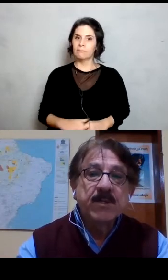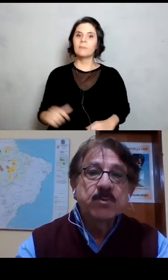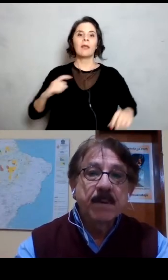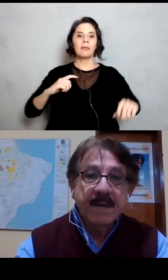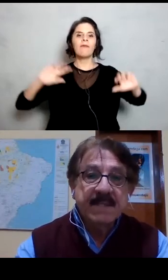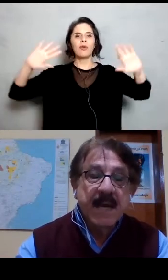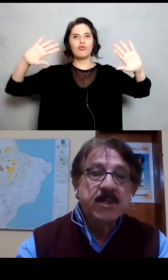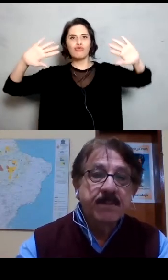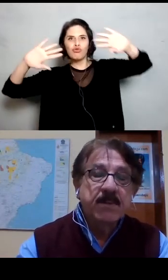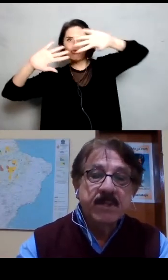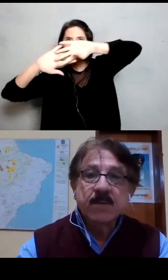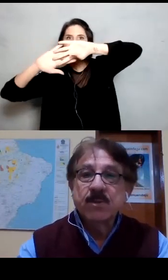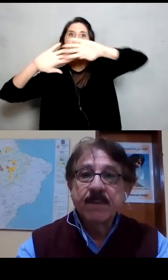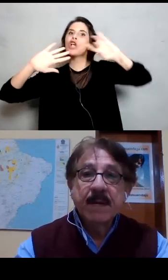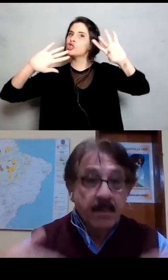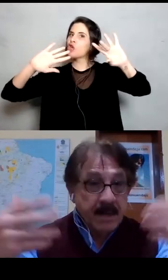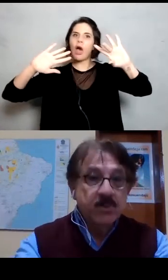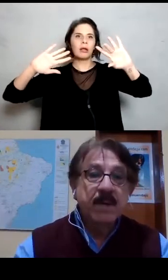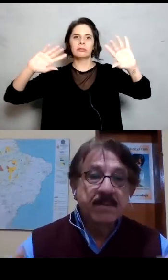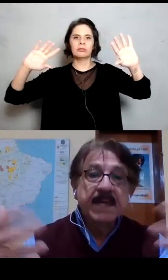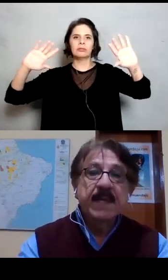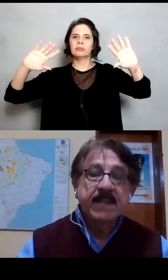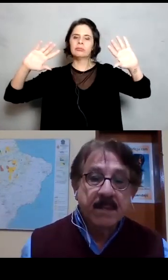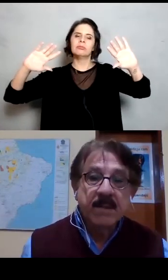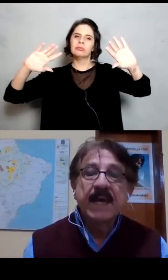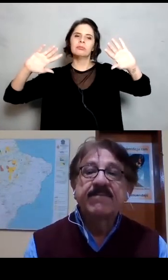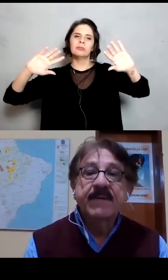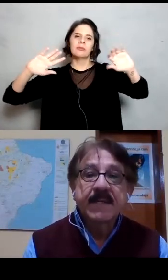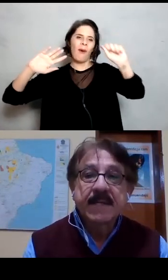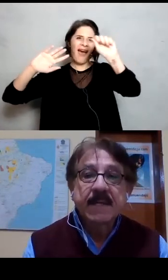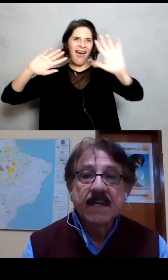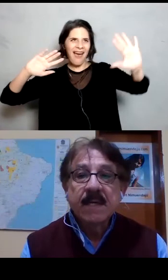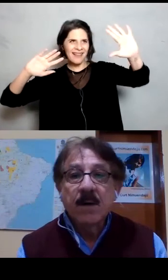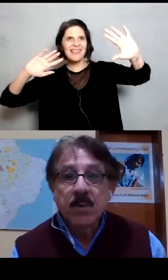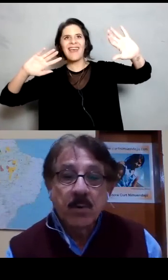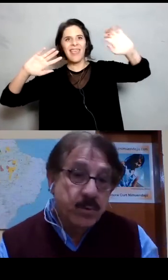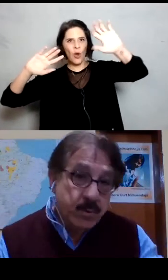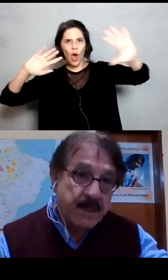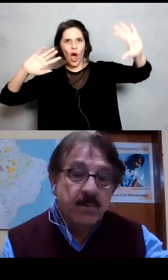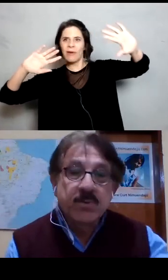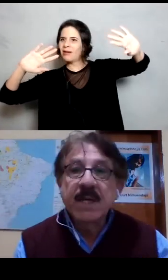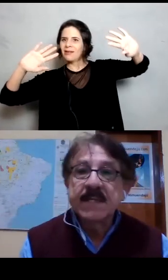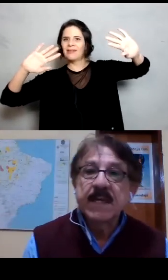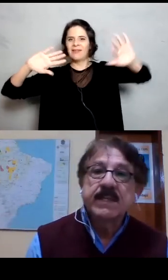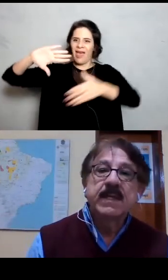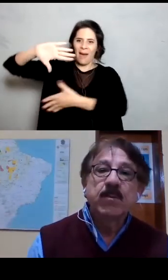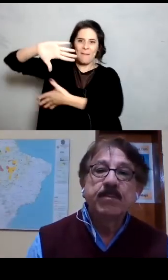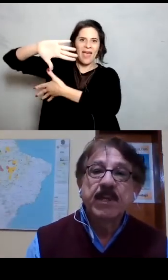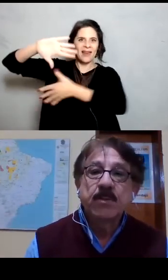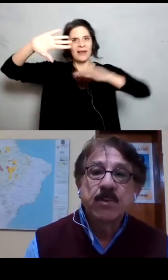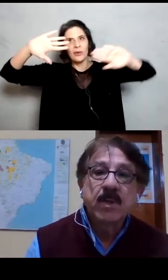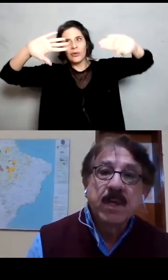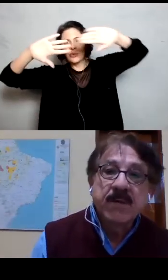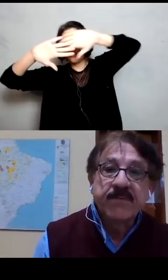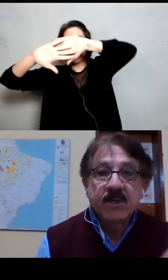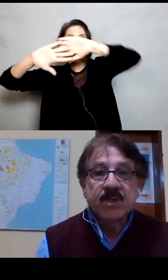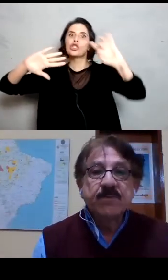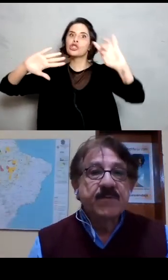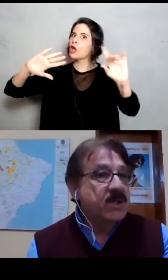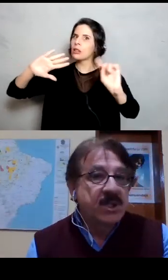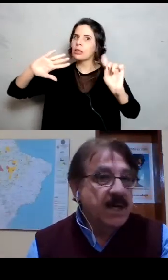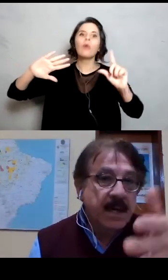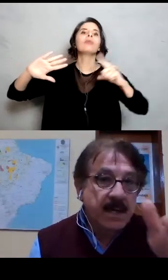Por mais de uma passagem pelo Estreito de Bering, por mais de uma migração e leva, né, ao longo do período de glaciação, um período que